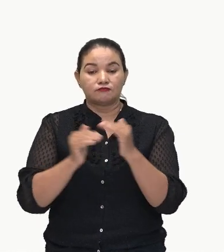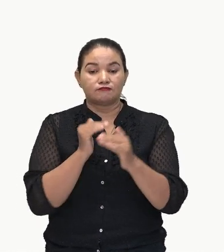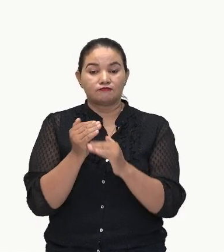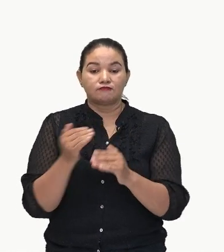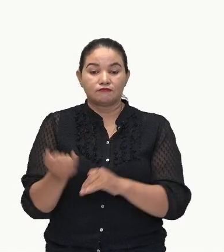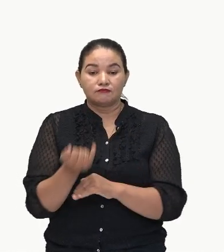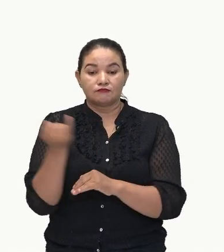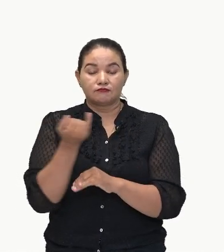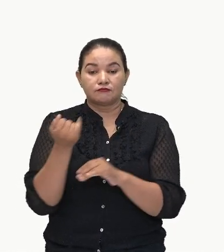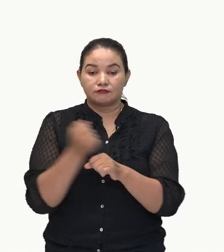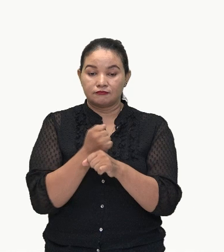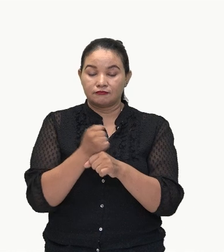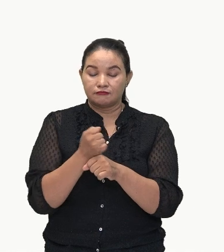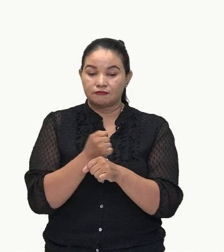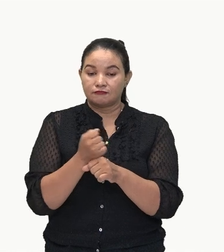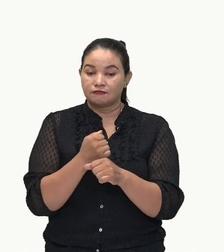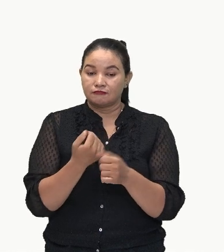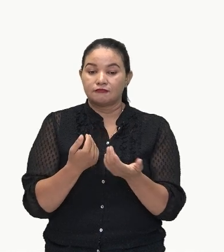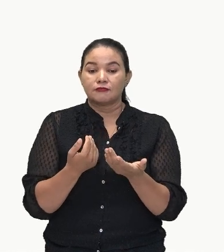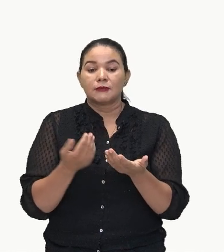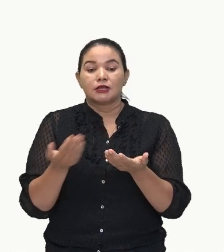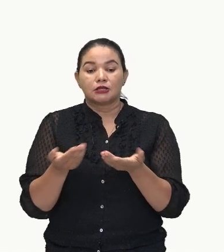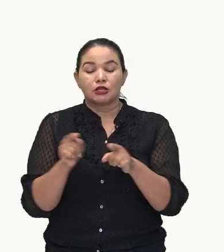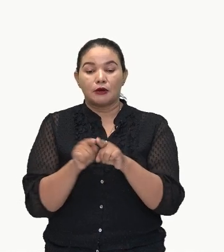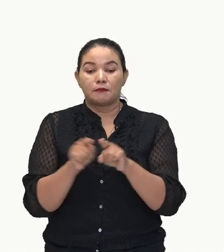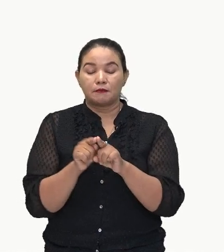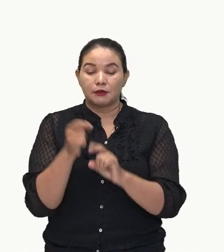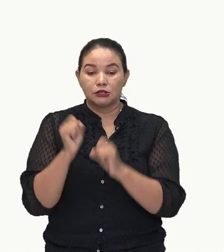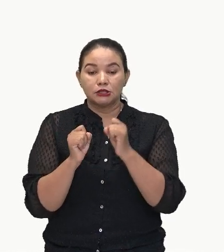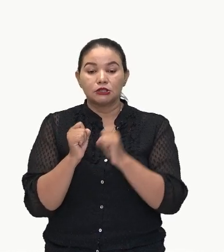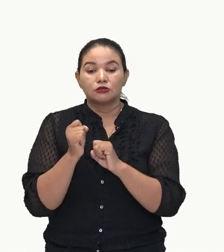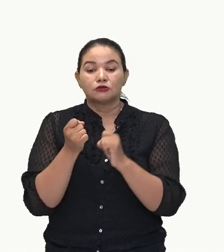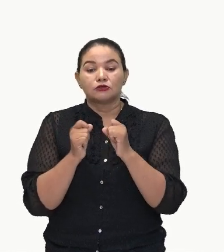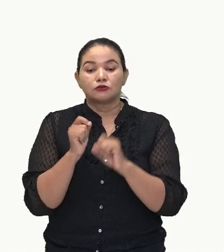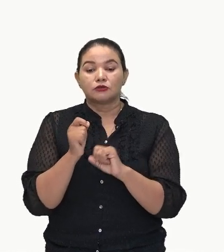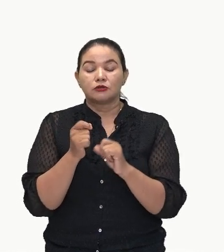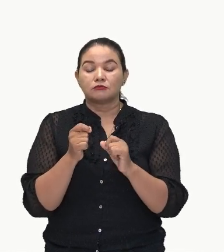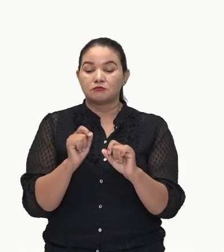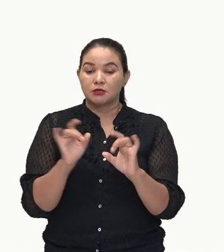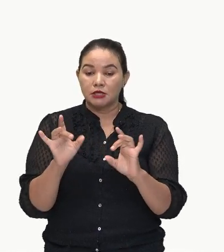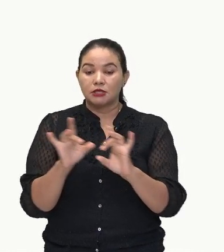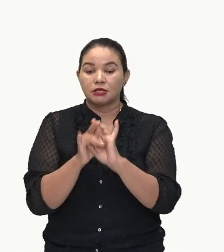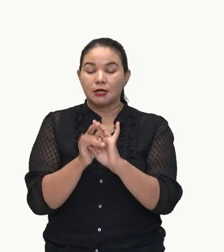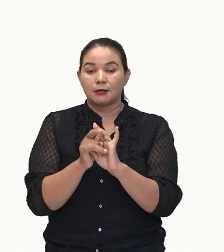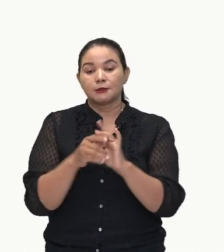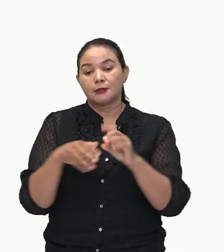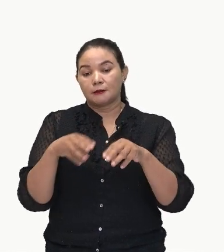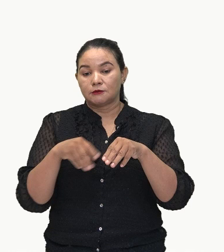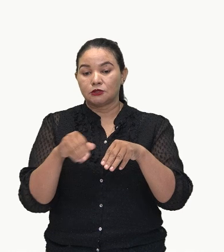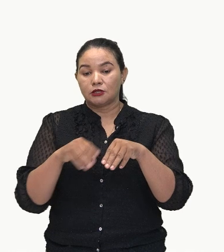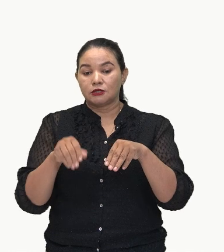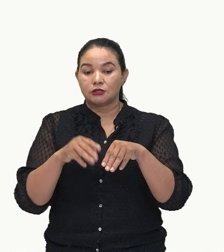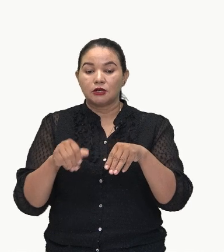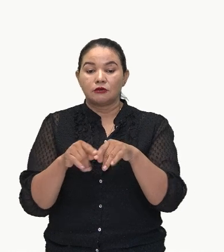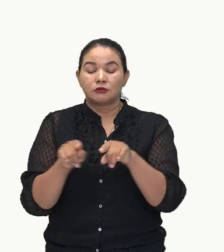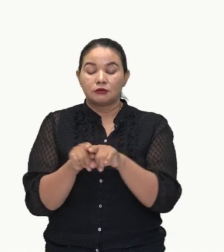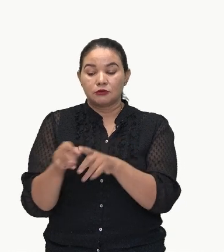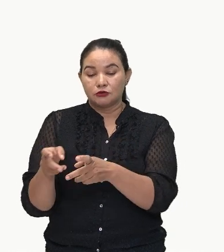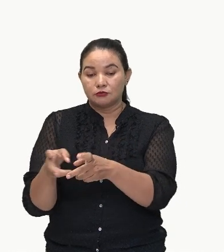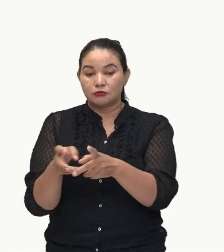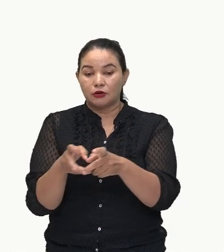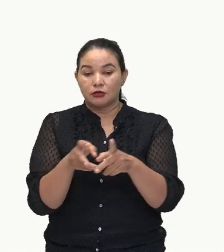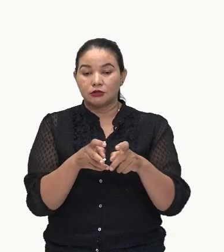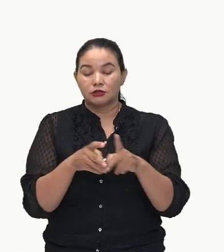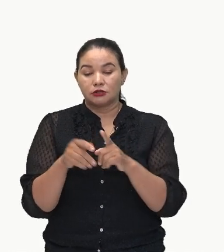nos últimos anos e a indústria butanesa está fortemente ligada à mineração e exploração